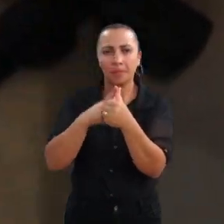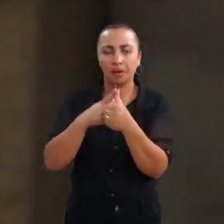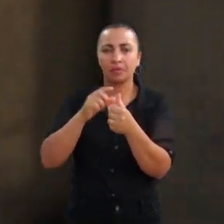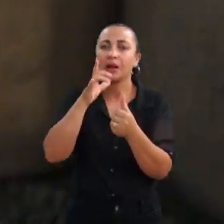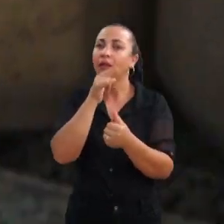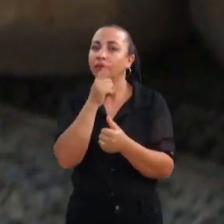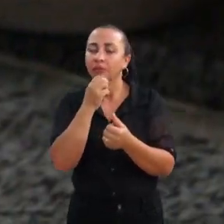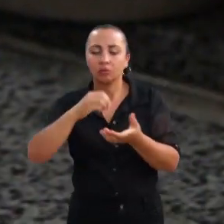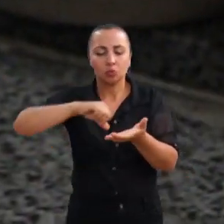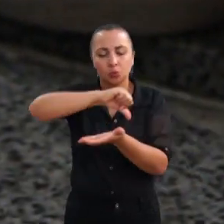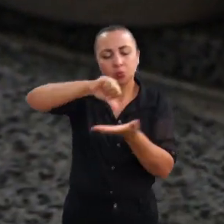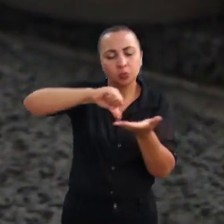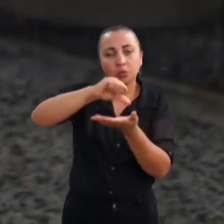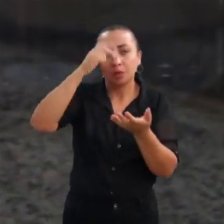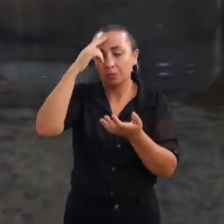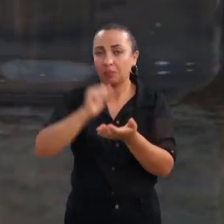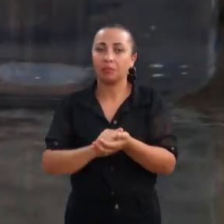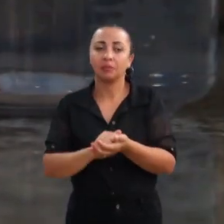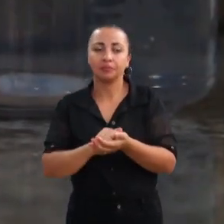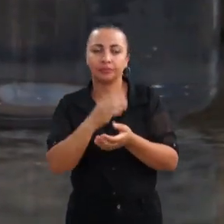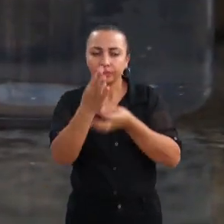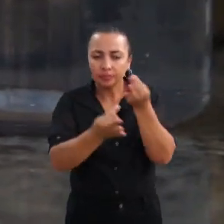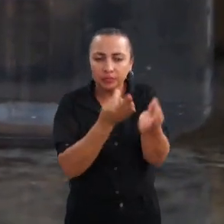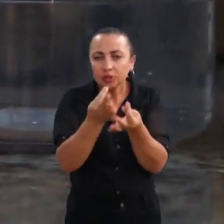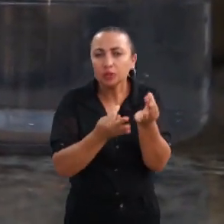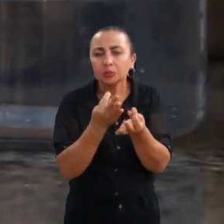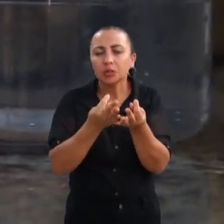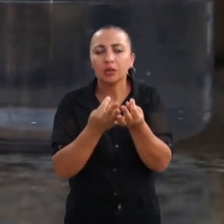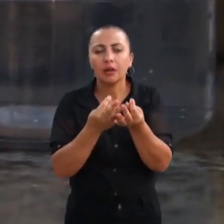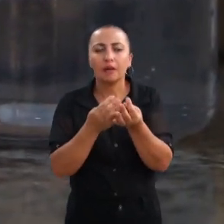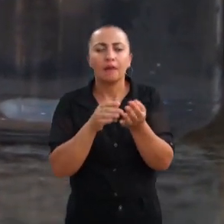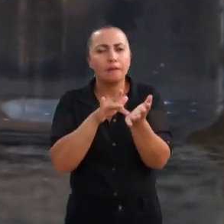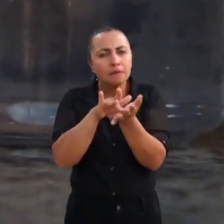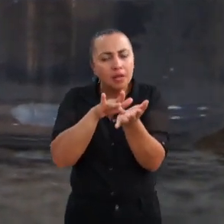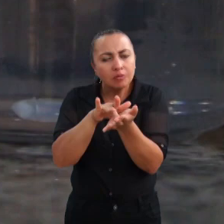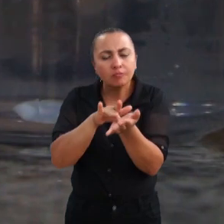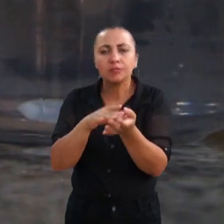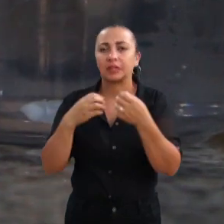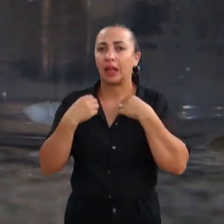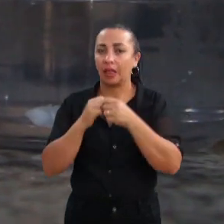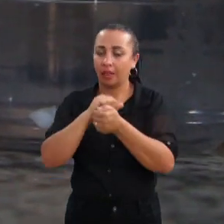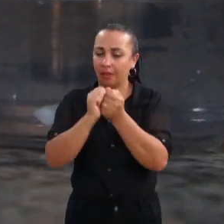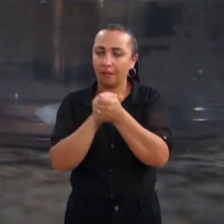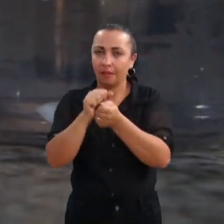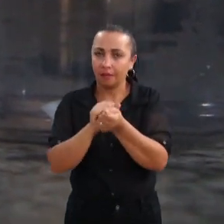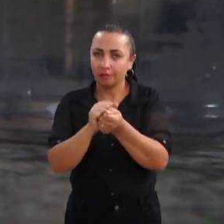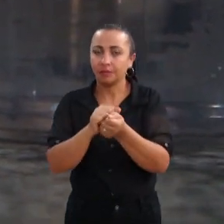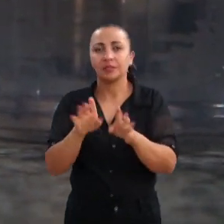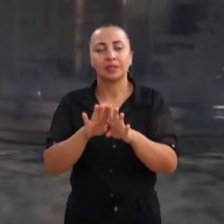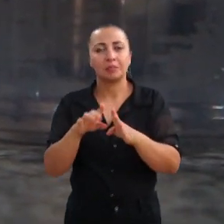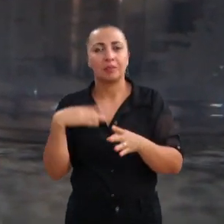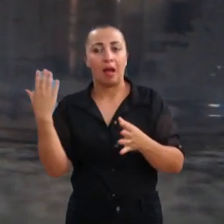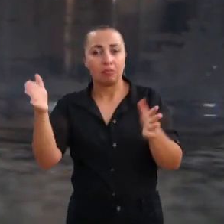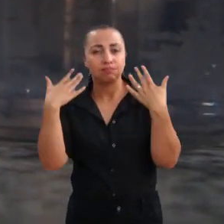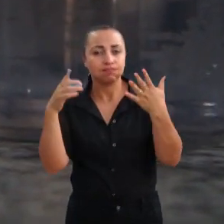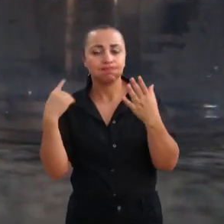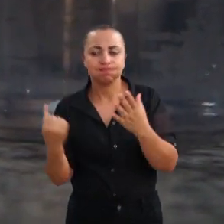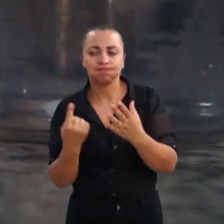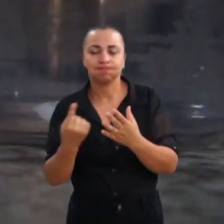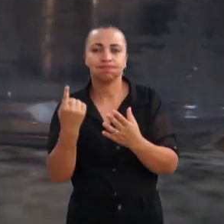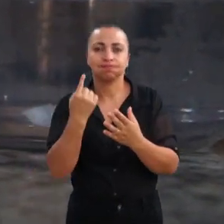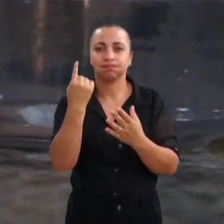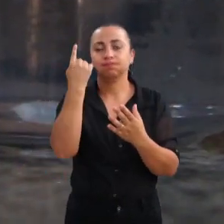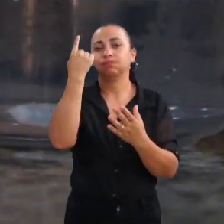em água para a gente simular, né, o processo de lavagem, e eles foram submetidos também a uma elevada